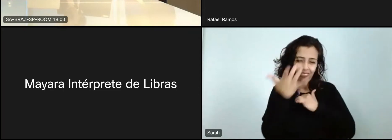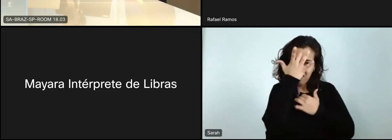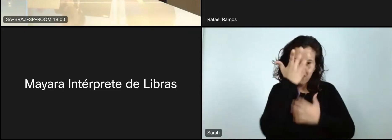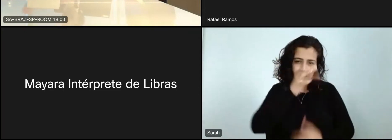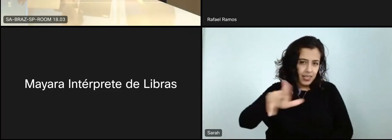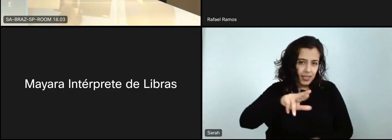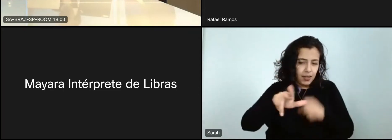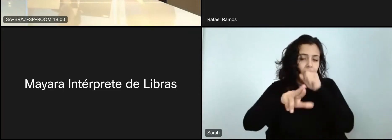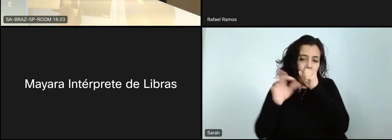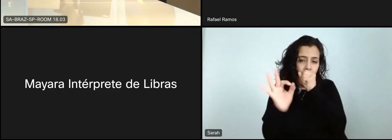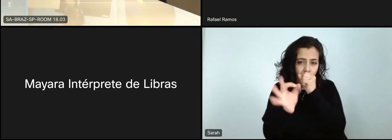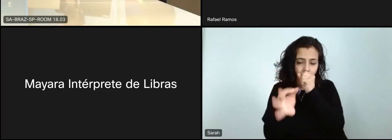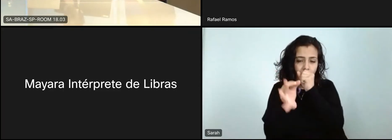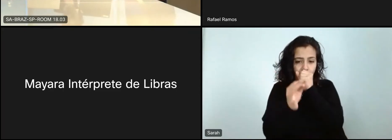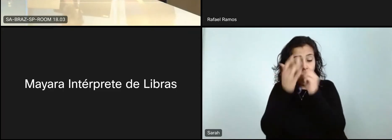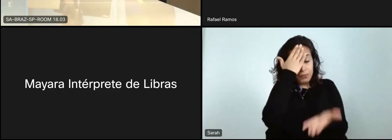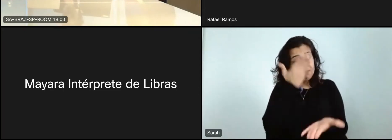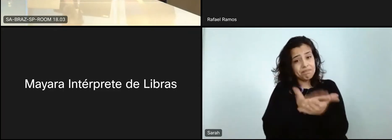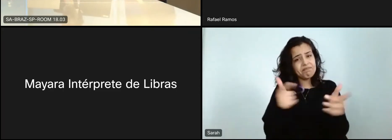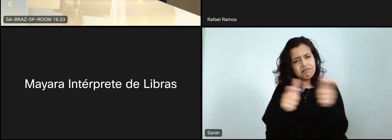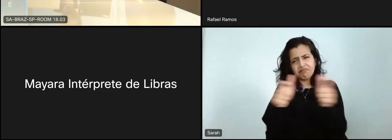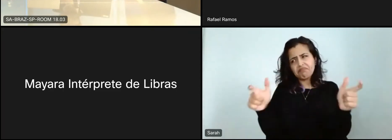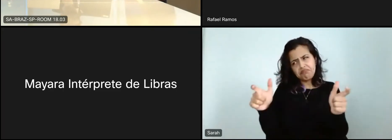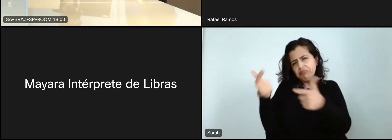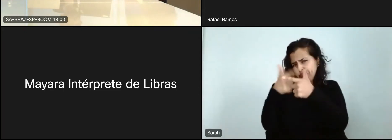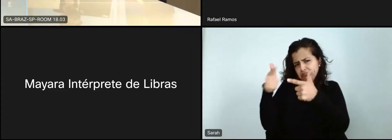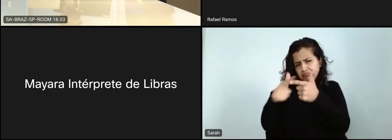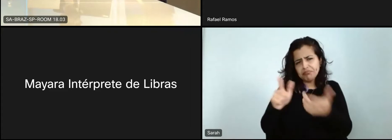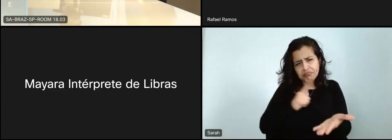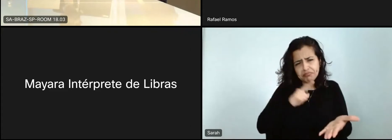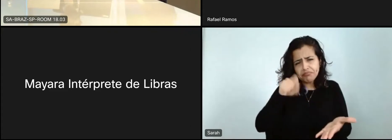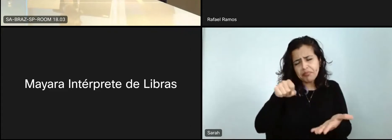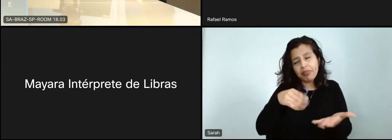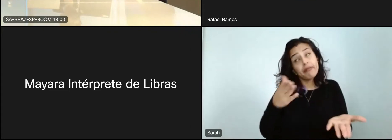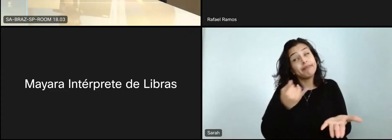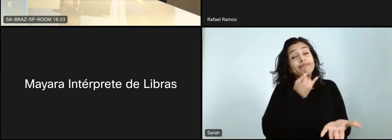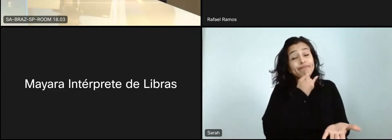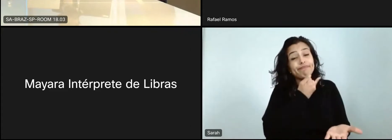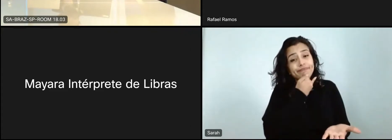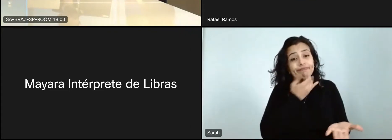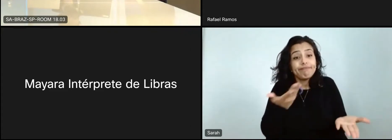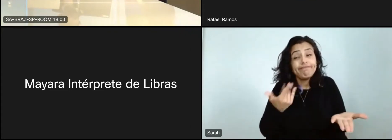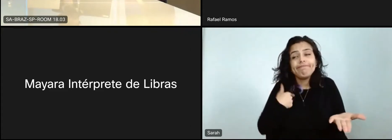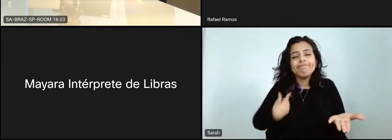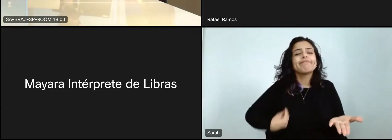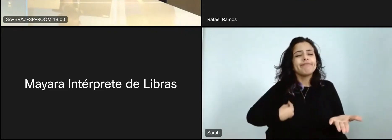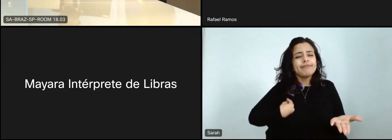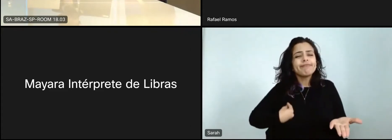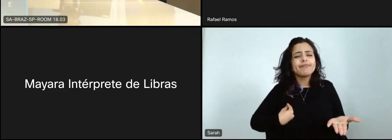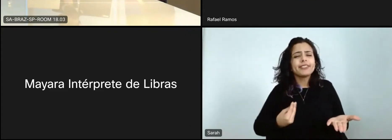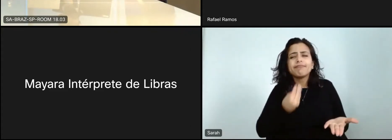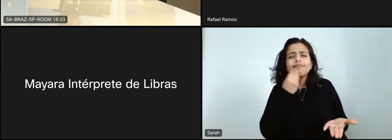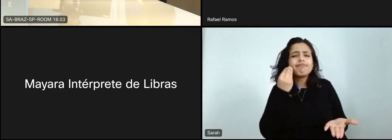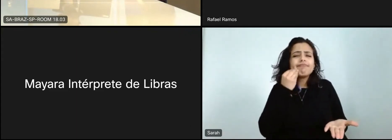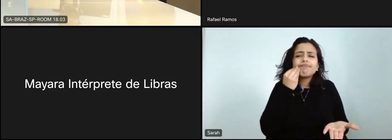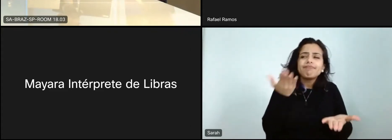Acho que todo mundo tem um problema diferente, mas é muito triste isso, né? Mas estamos aqui para comentar e ouvir as